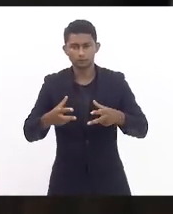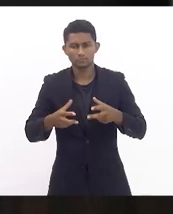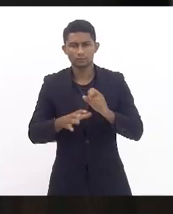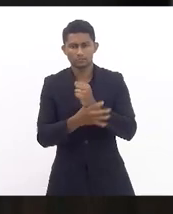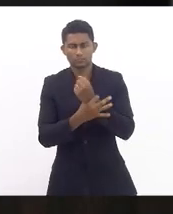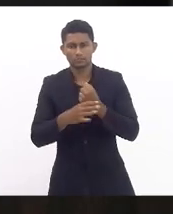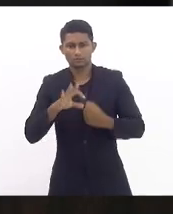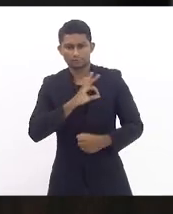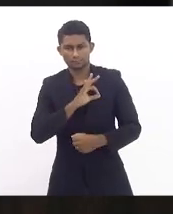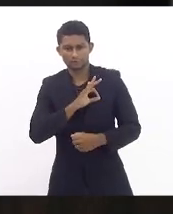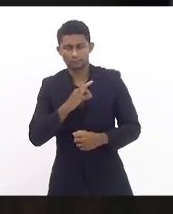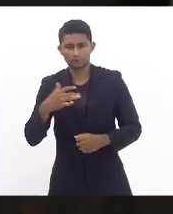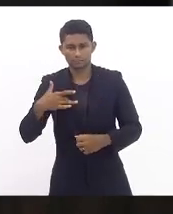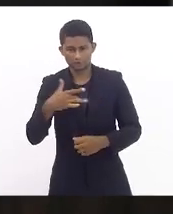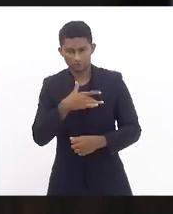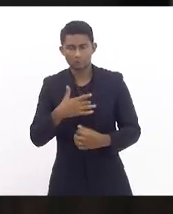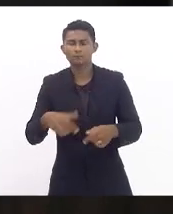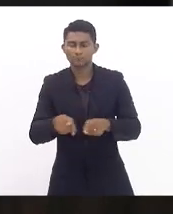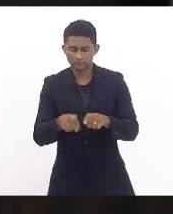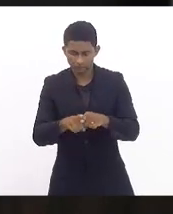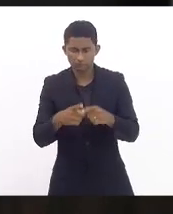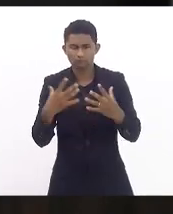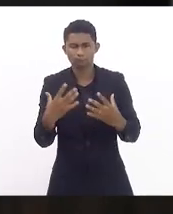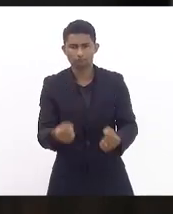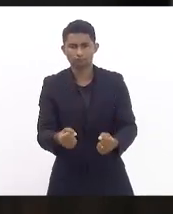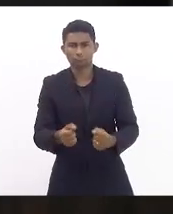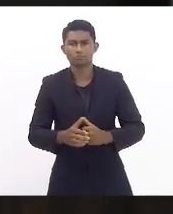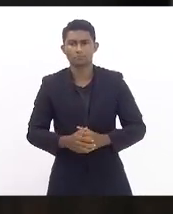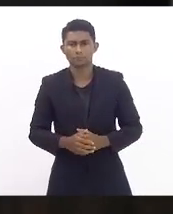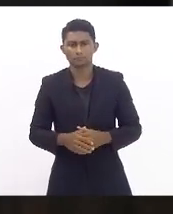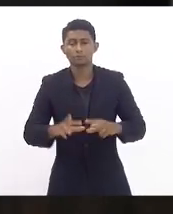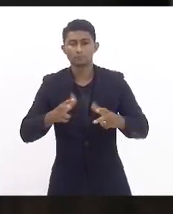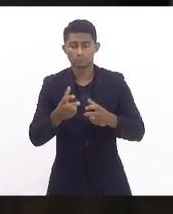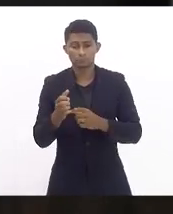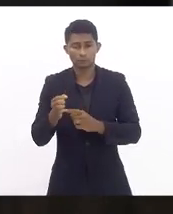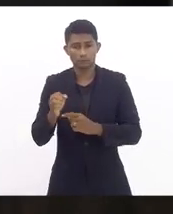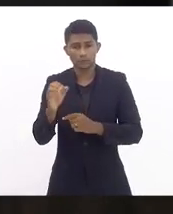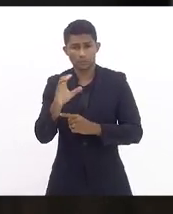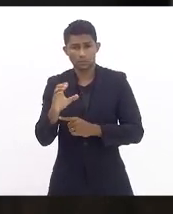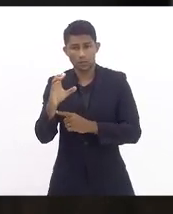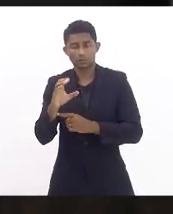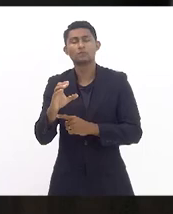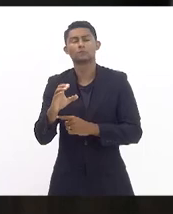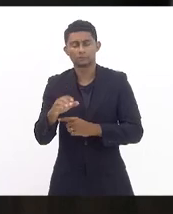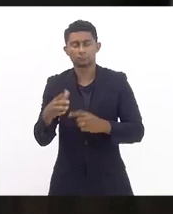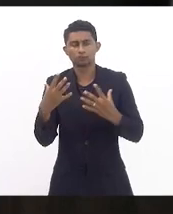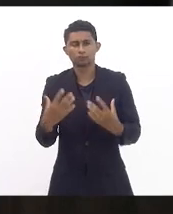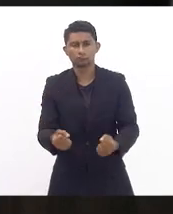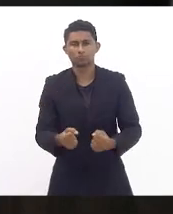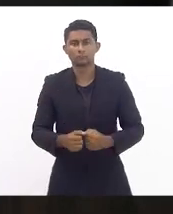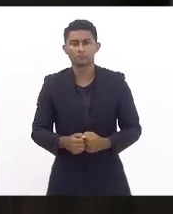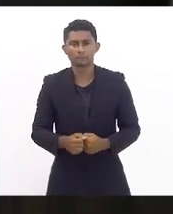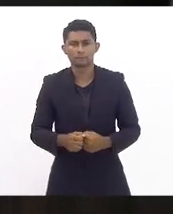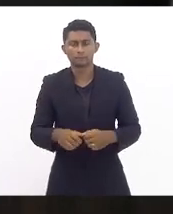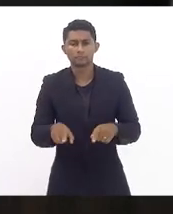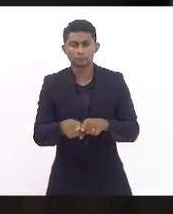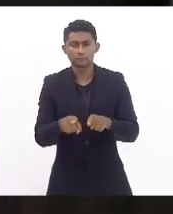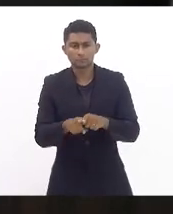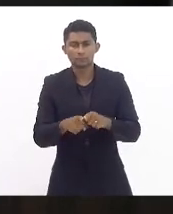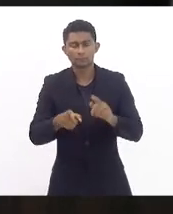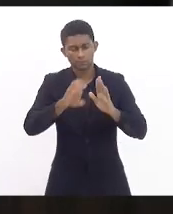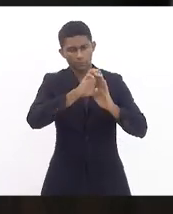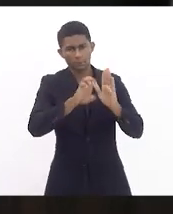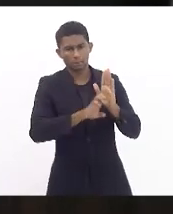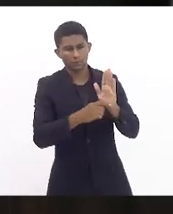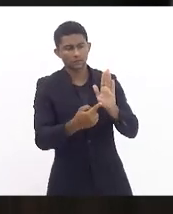favorável. De Saúde, favorável. De Educação, favorável. De Ciência e Tecnologia, favorável. De Assuntos Municipais e Desenvolvimento Regional, favorável com a emenda da